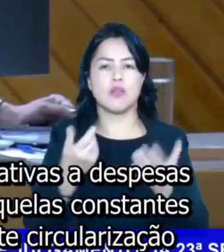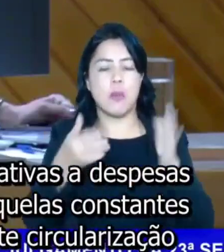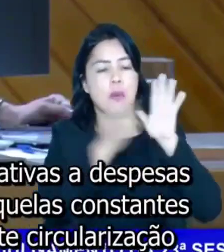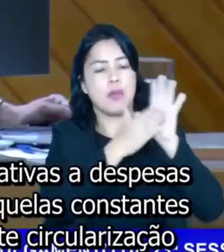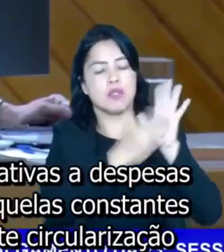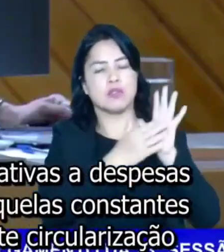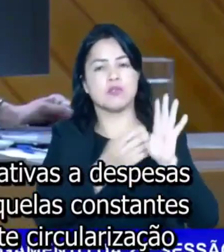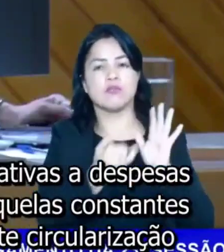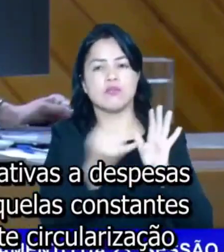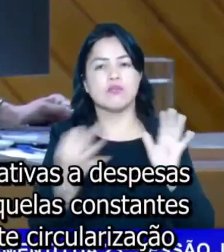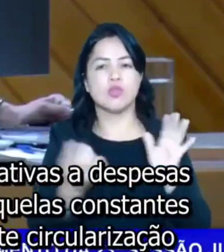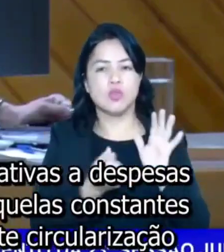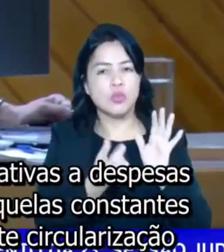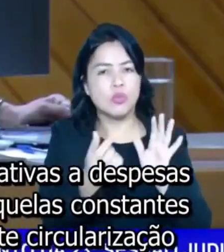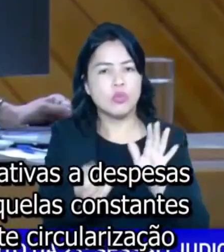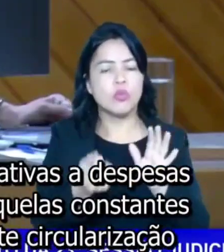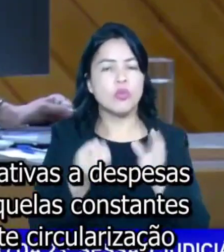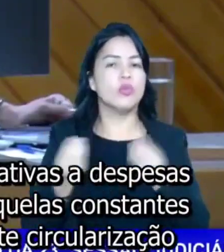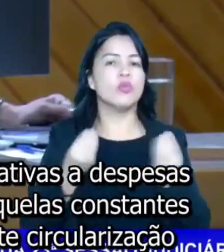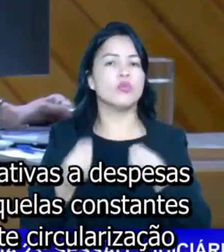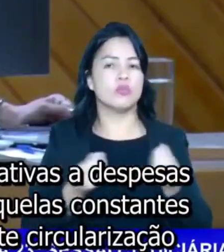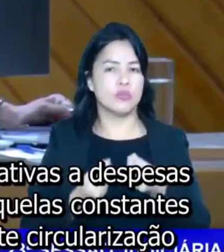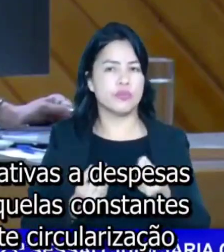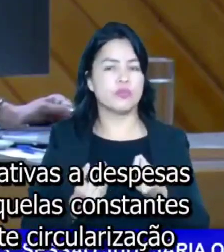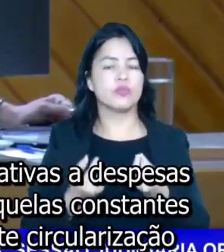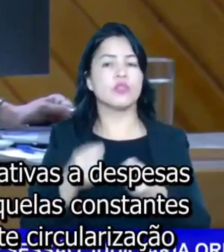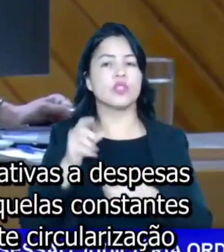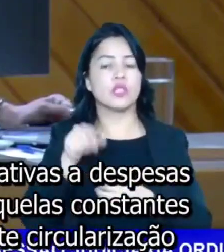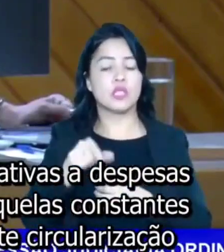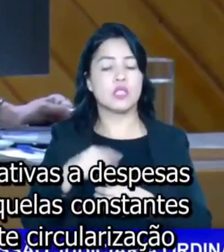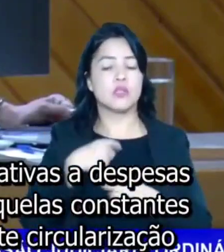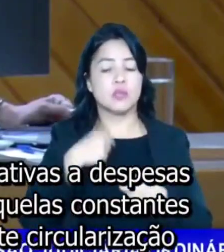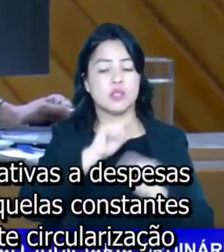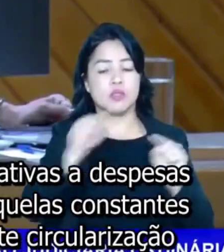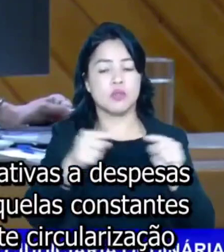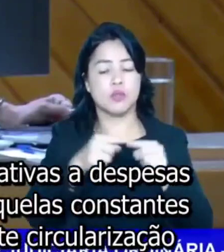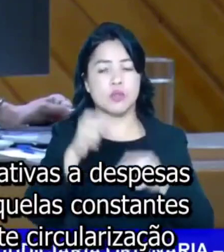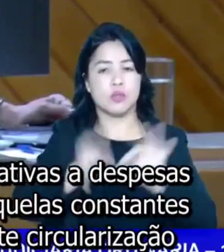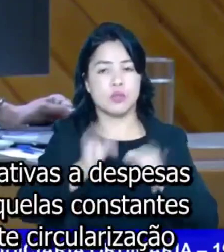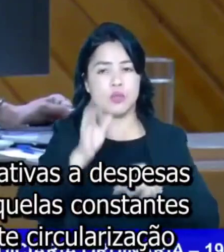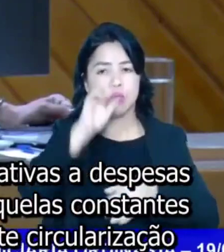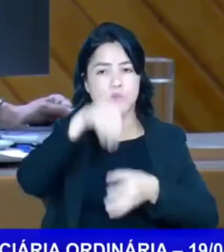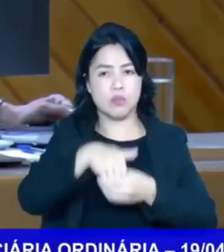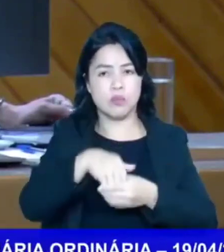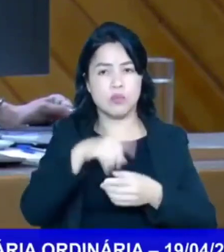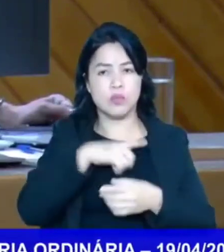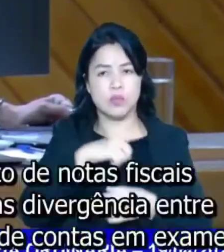exame e aquelas constantes na base de dados da Justiça Eleitoral, obtidas mediante